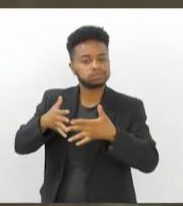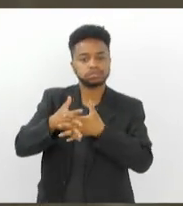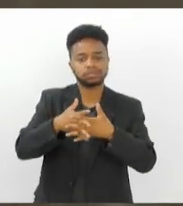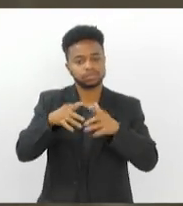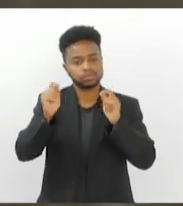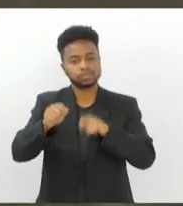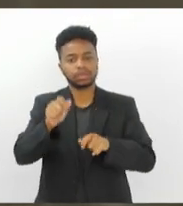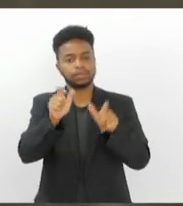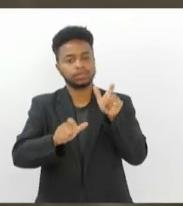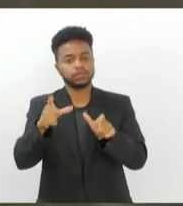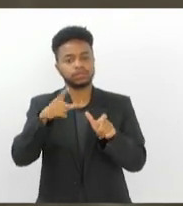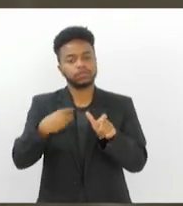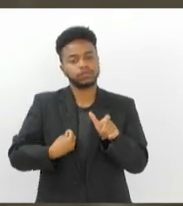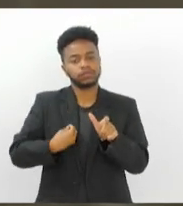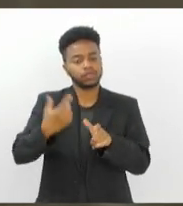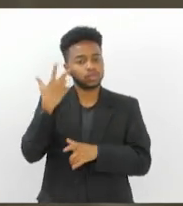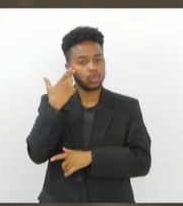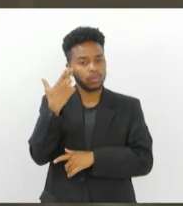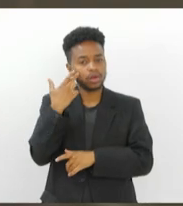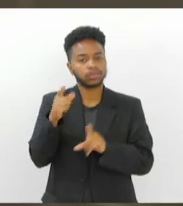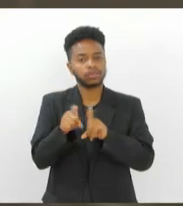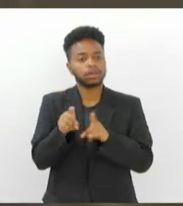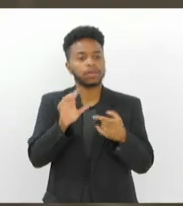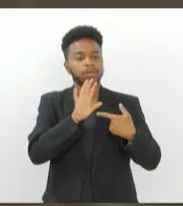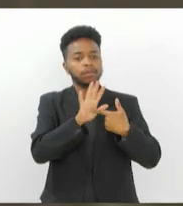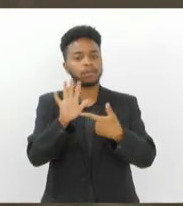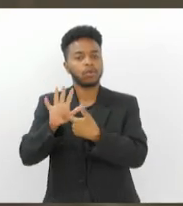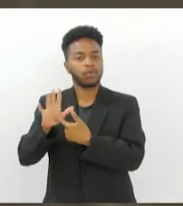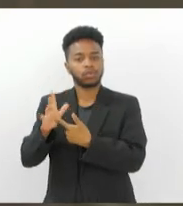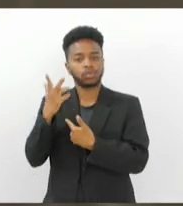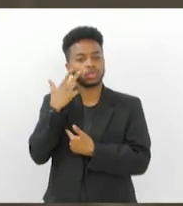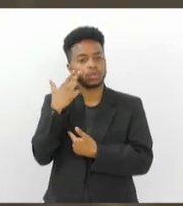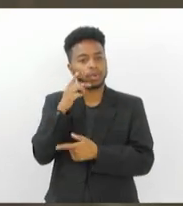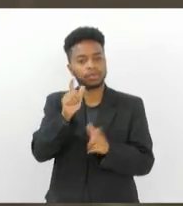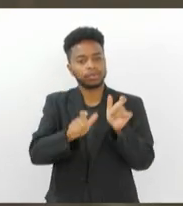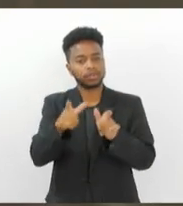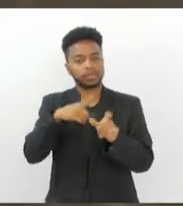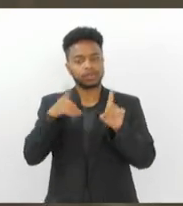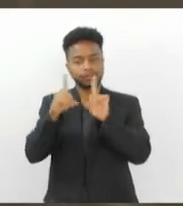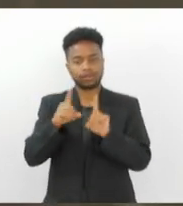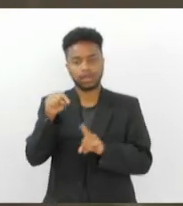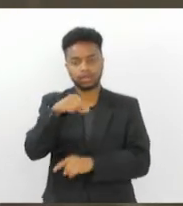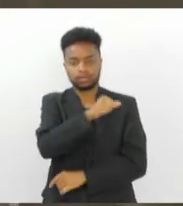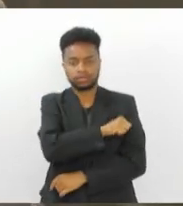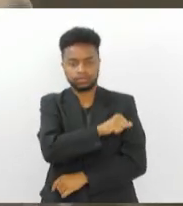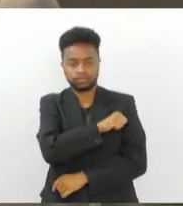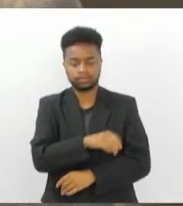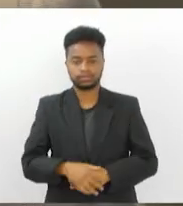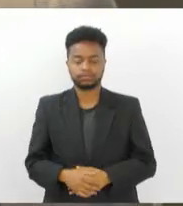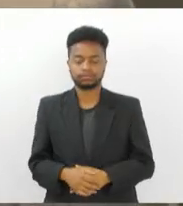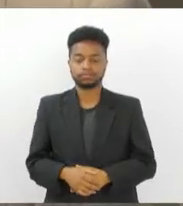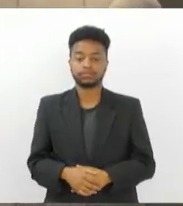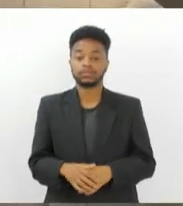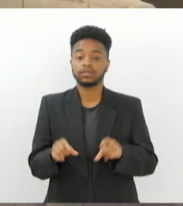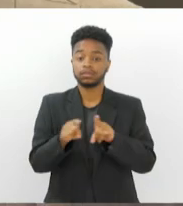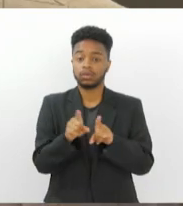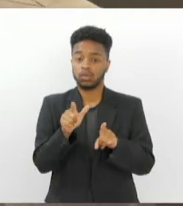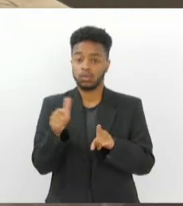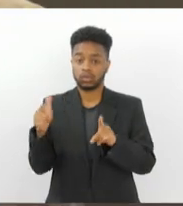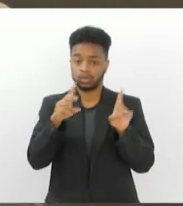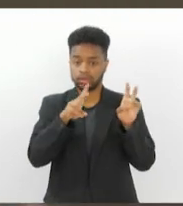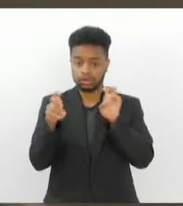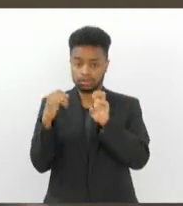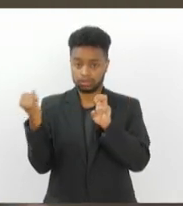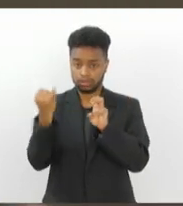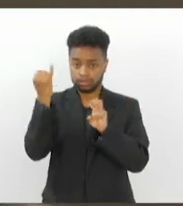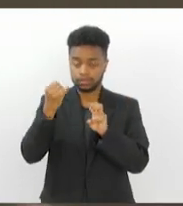consiga ter uma vida normal é trazer essa normalidade para as pessoas com deficiência do nosso estado e secretário outro tema muito importante é o